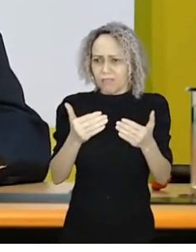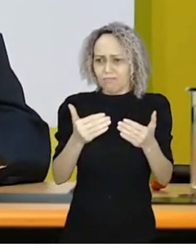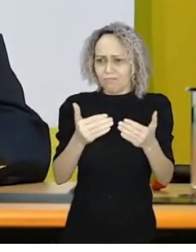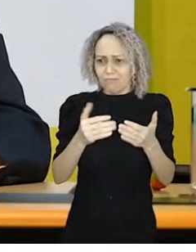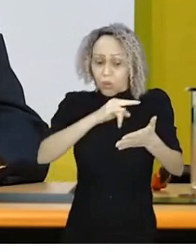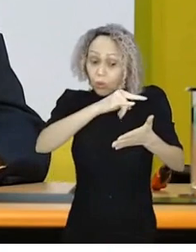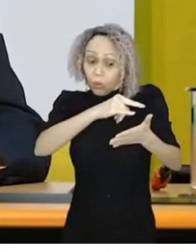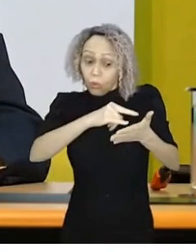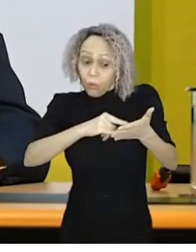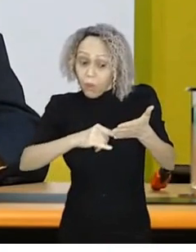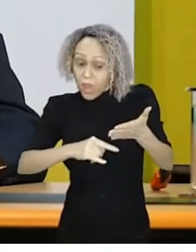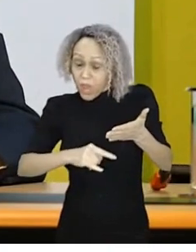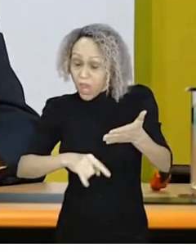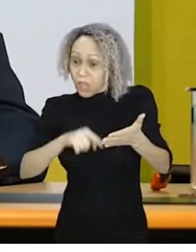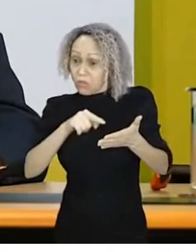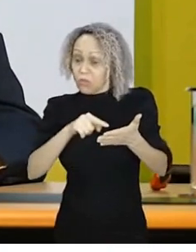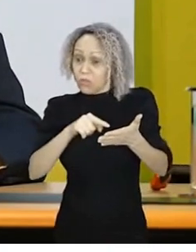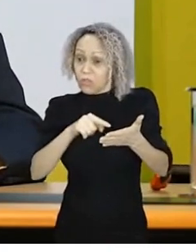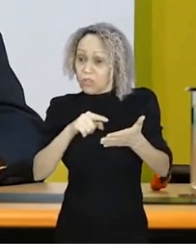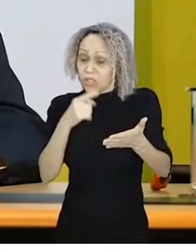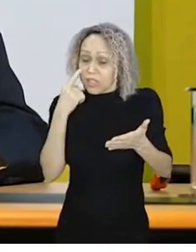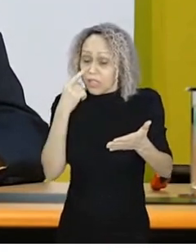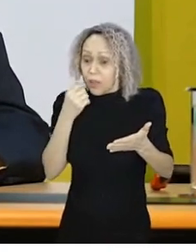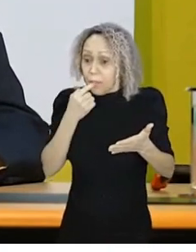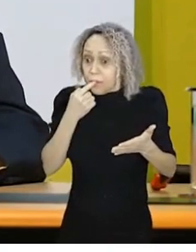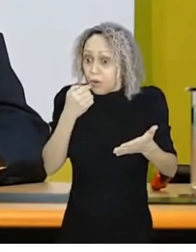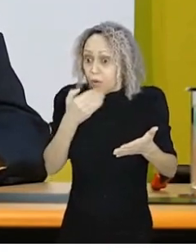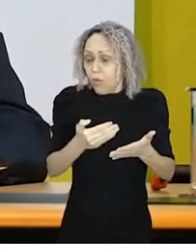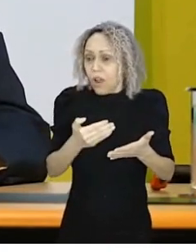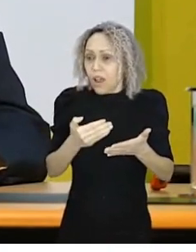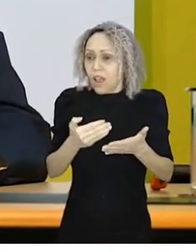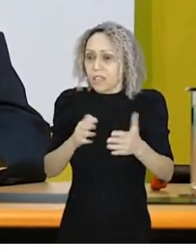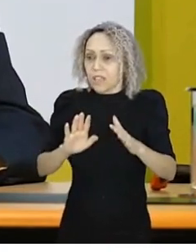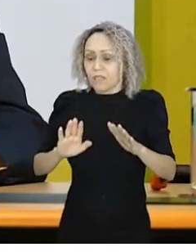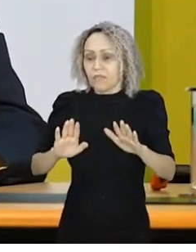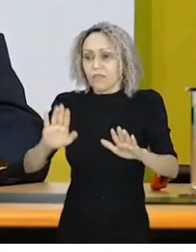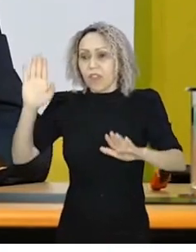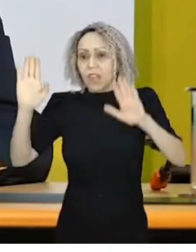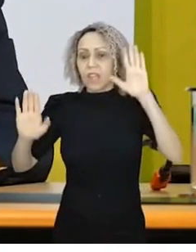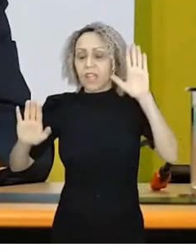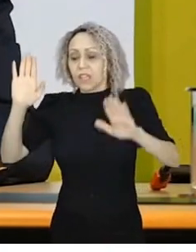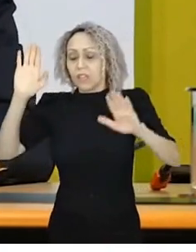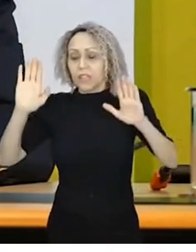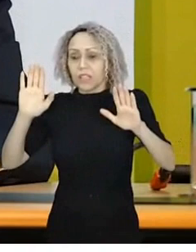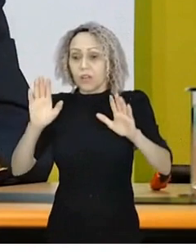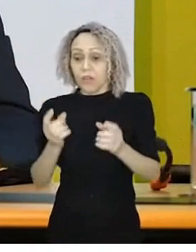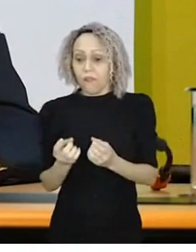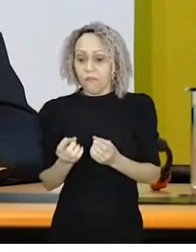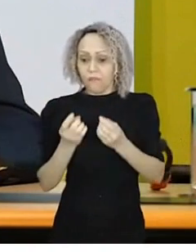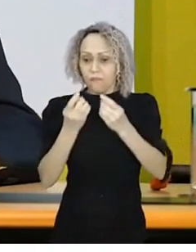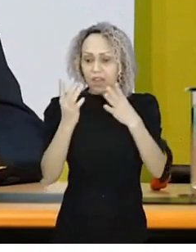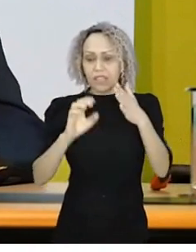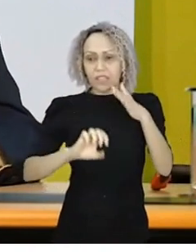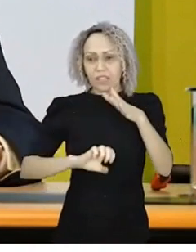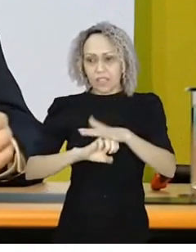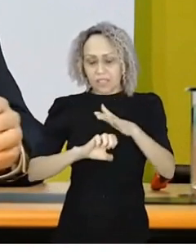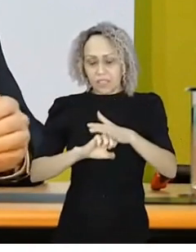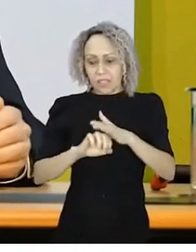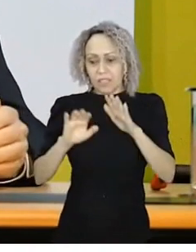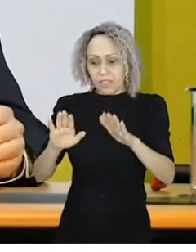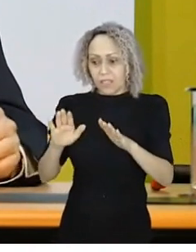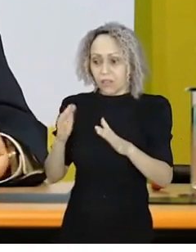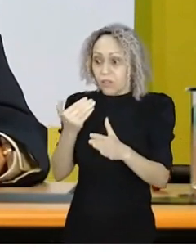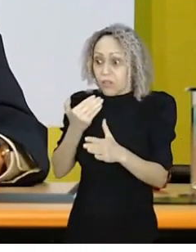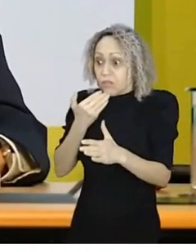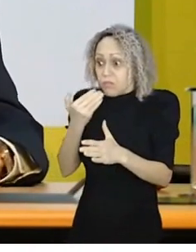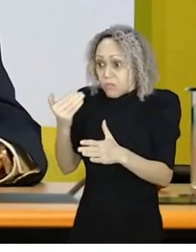já estamos fazendo gestões com o TCU para que ele interrompa esse processo, deixe para o próximo ano,